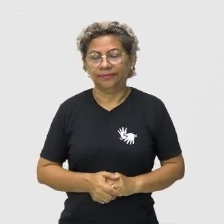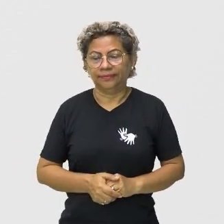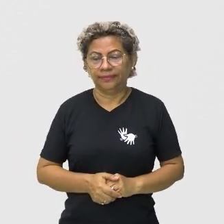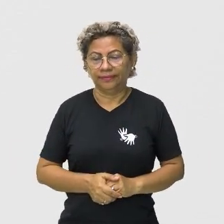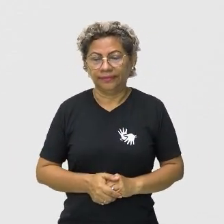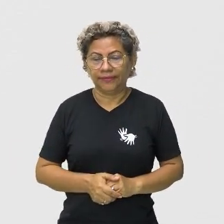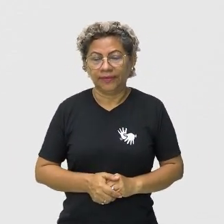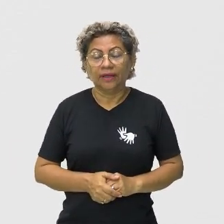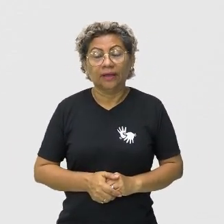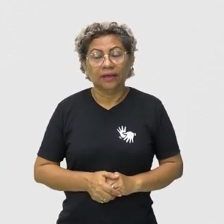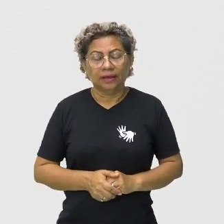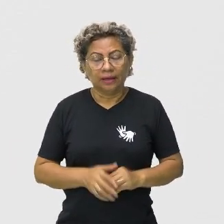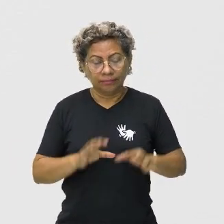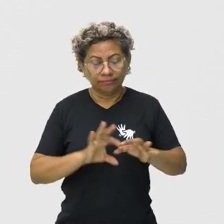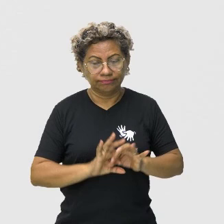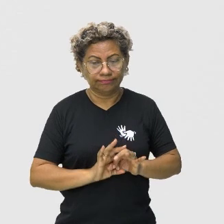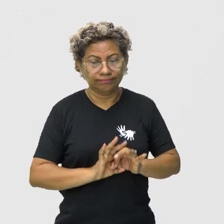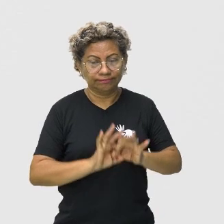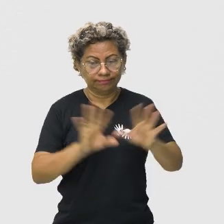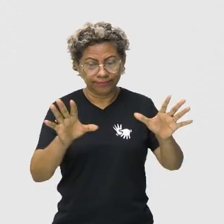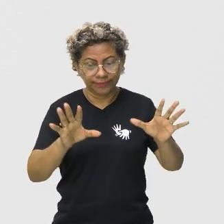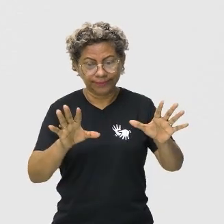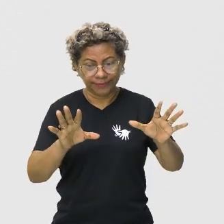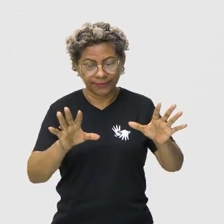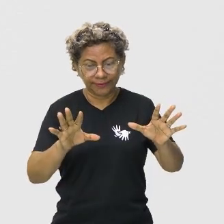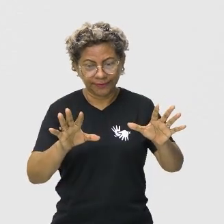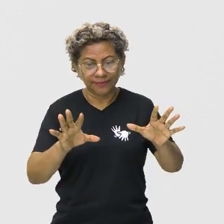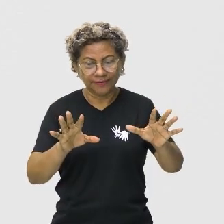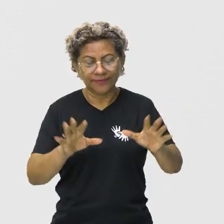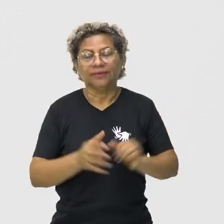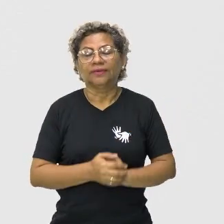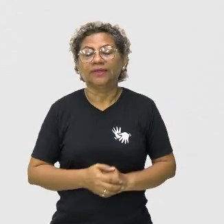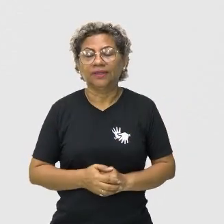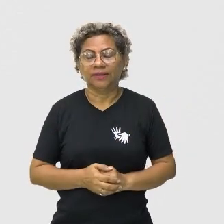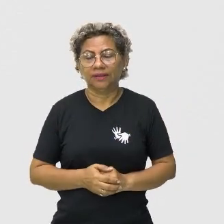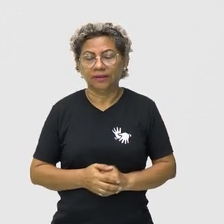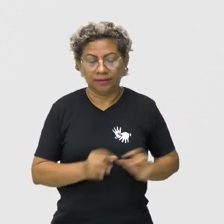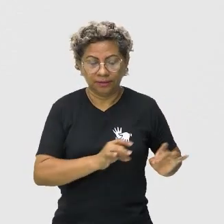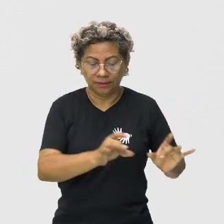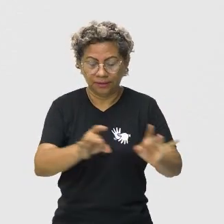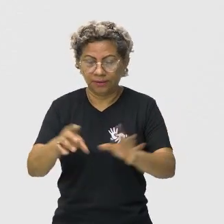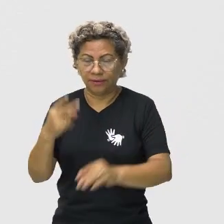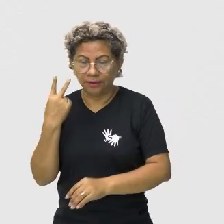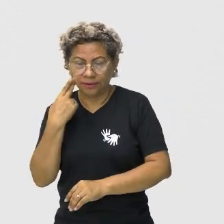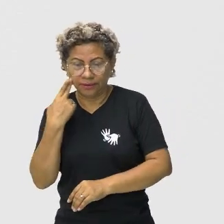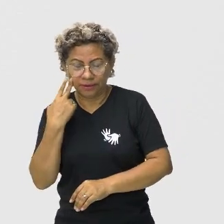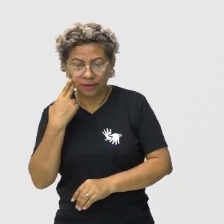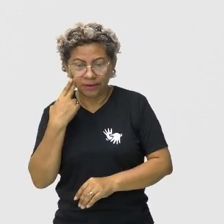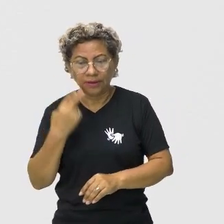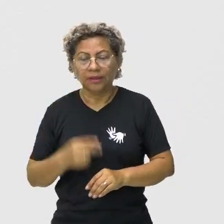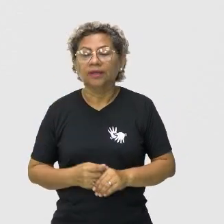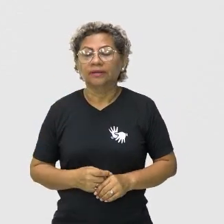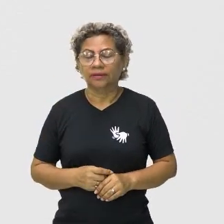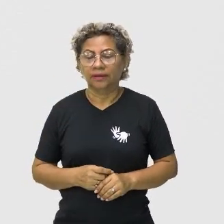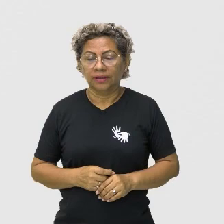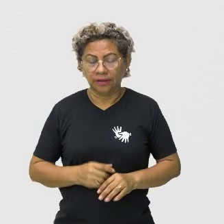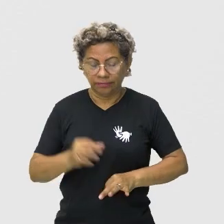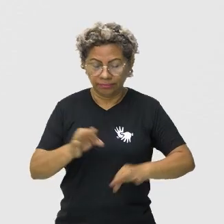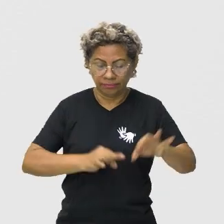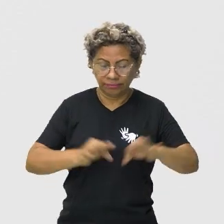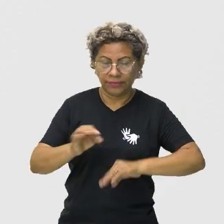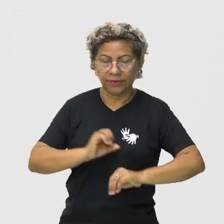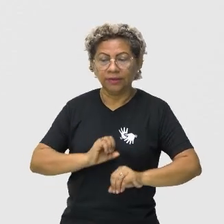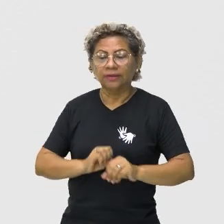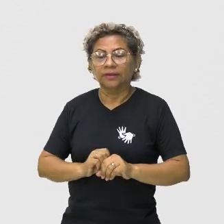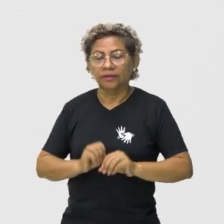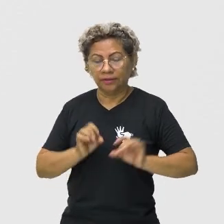a união aduaneira, o mercado comum e a União Econômica e Monetária. E aí nós